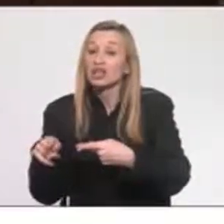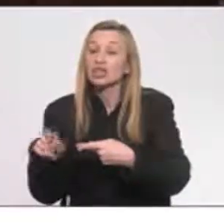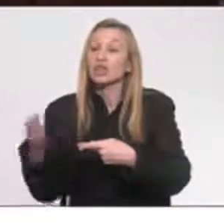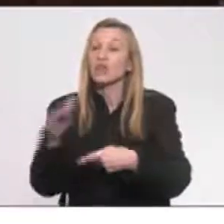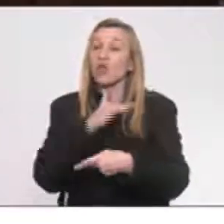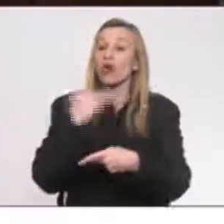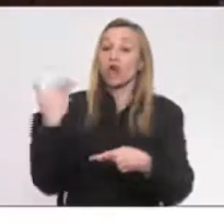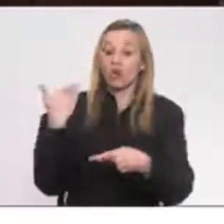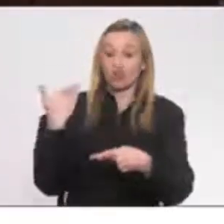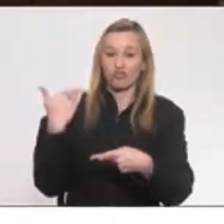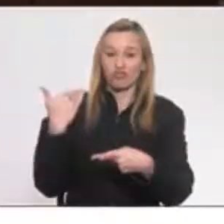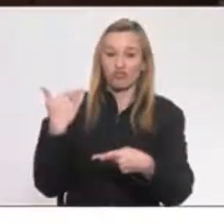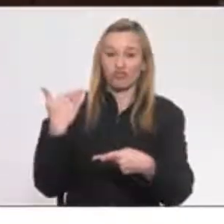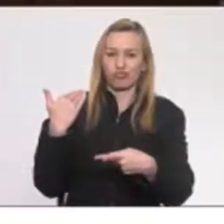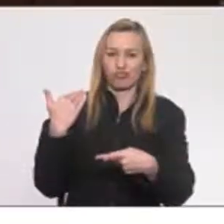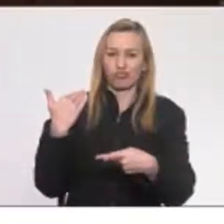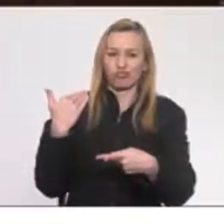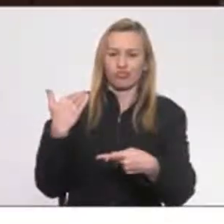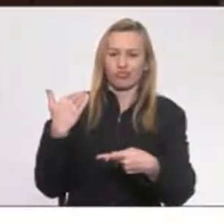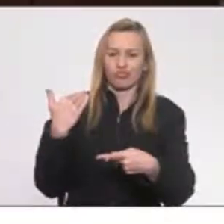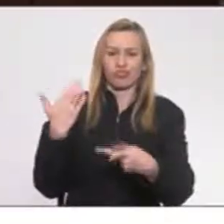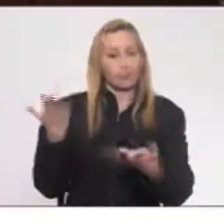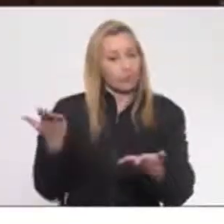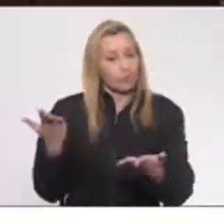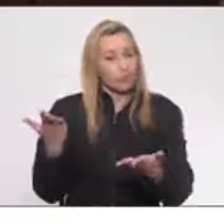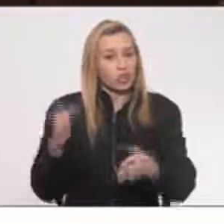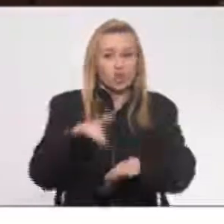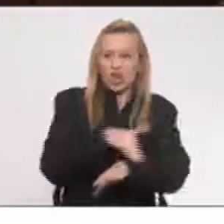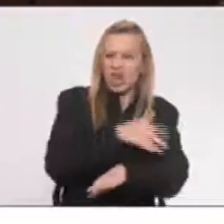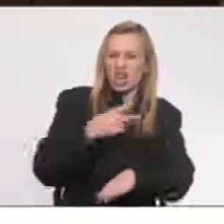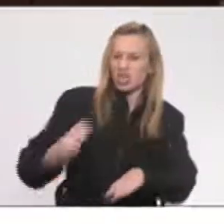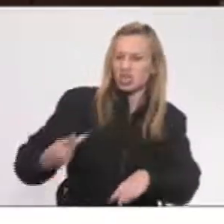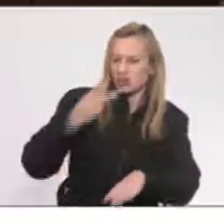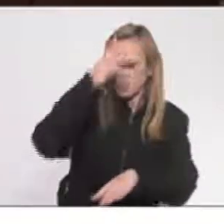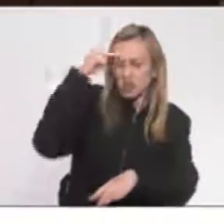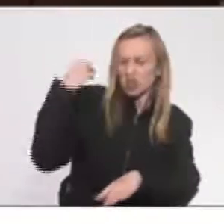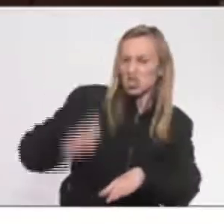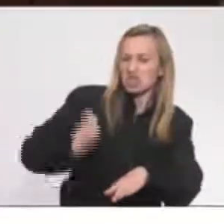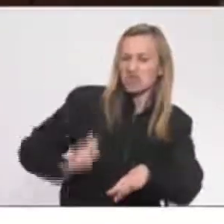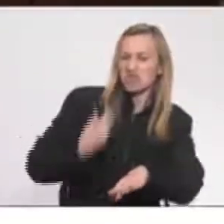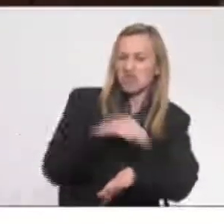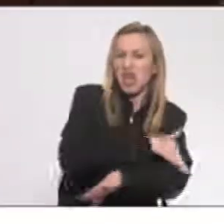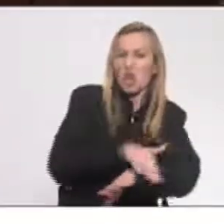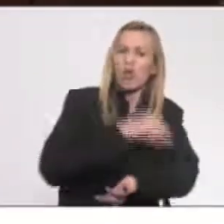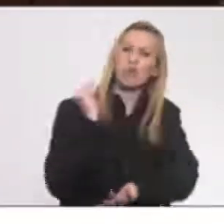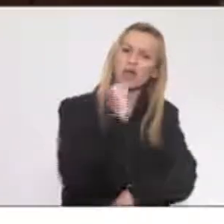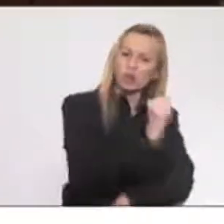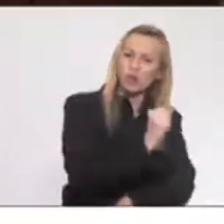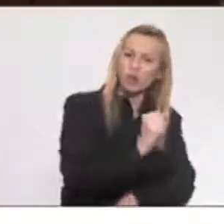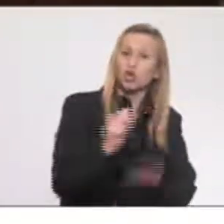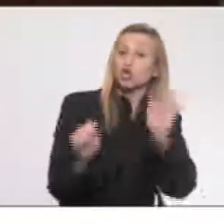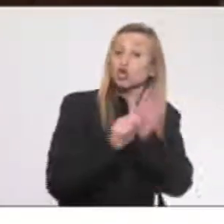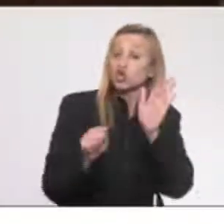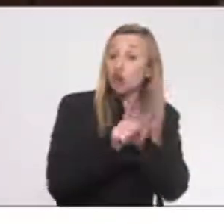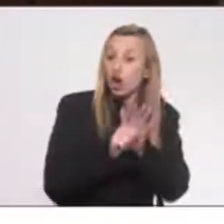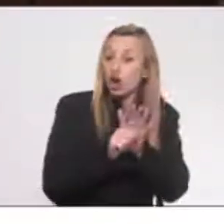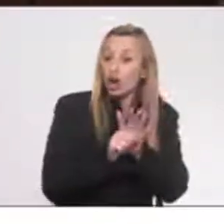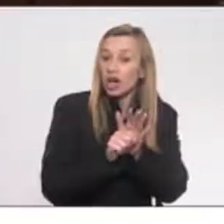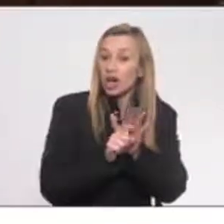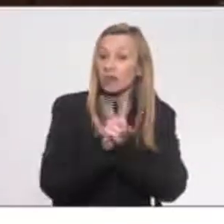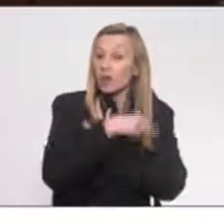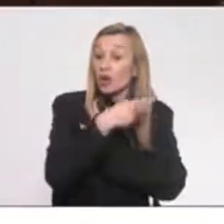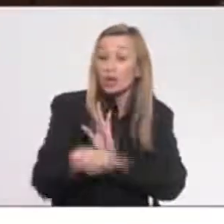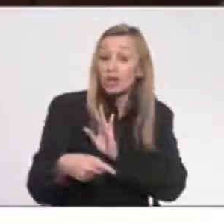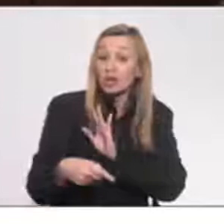carioca sofre, as facadas dos moradores de rua, dos usuários de drogas. Aliás, lembrando que droga é crime,